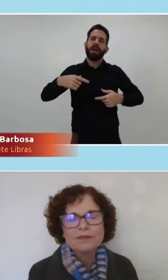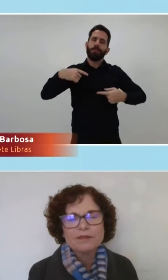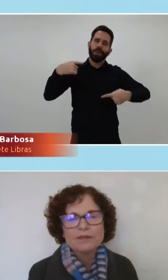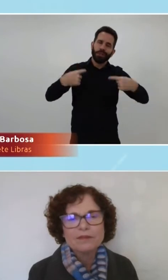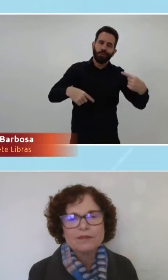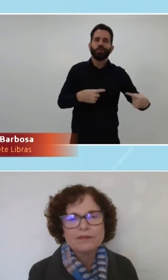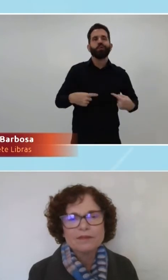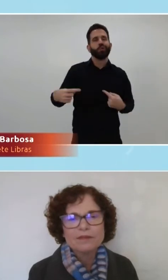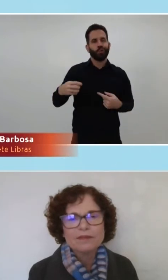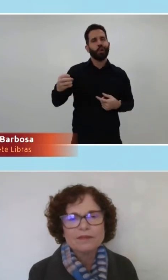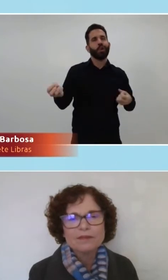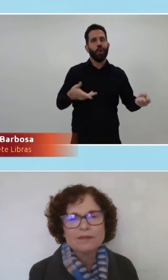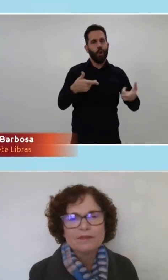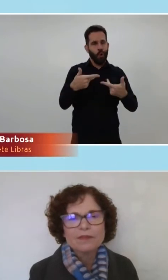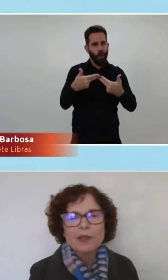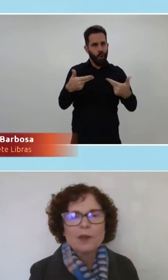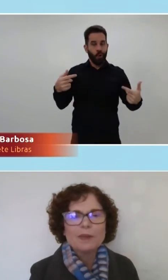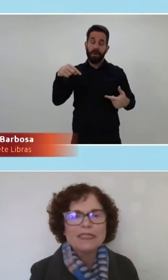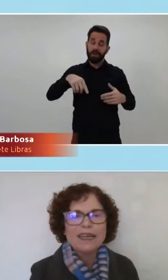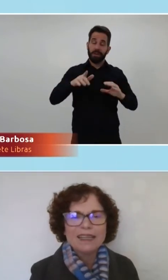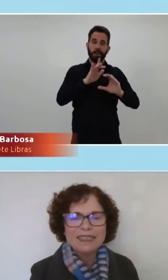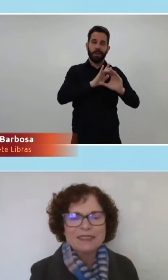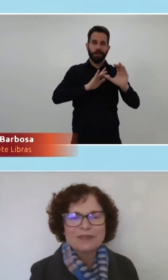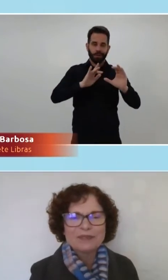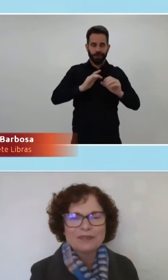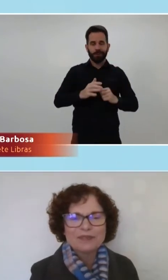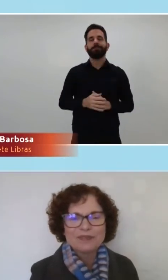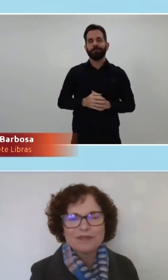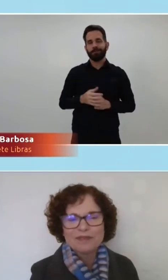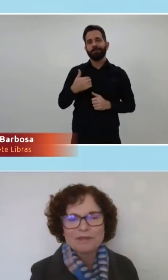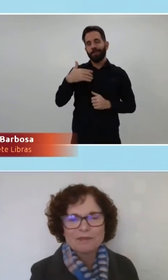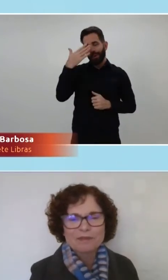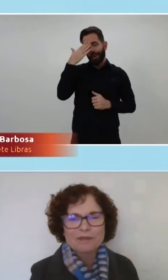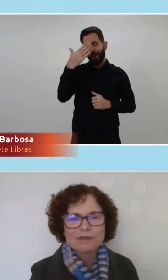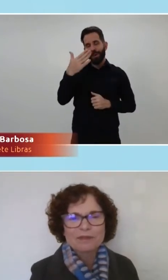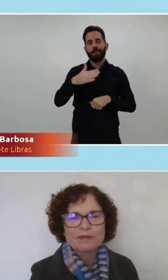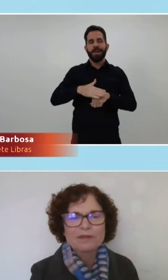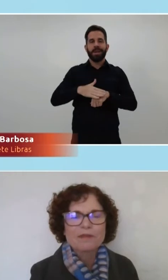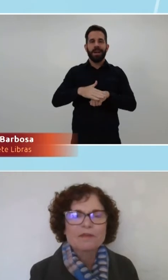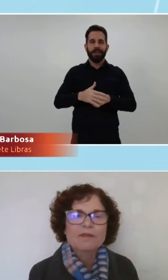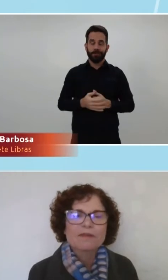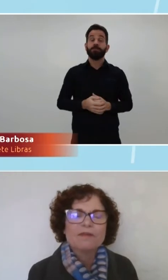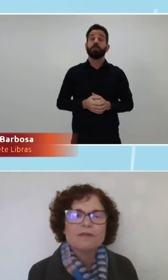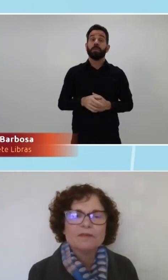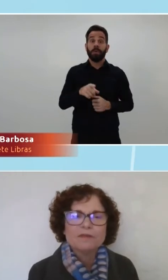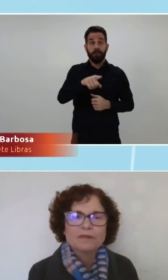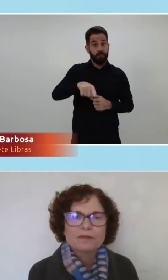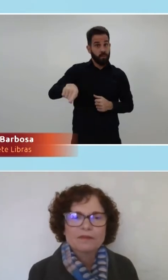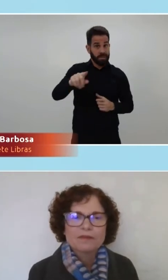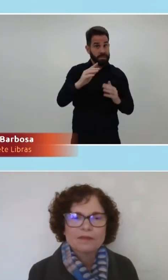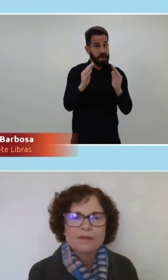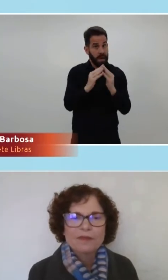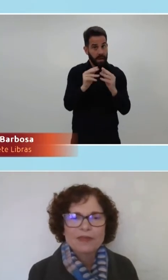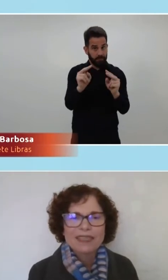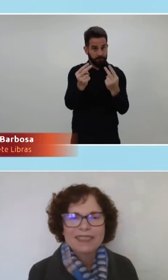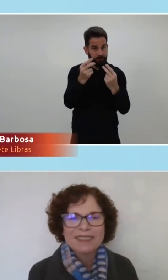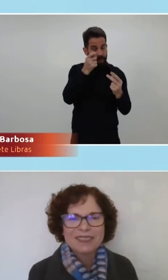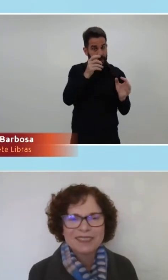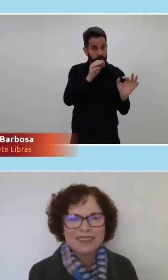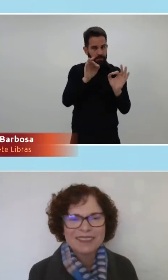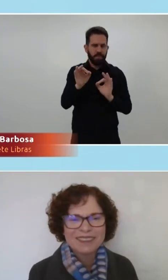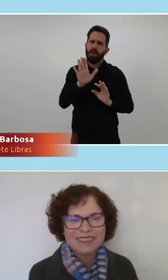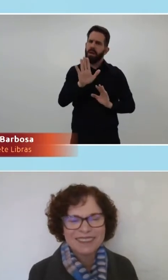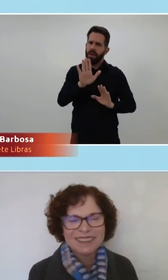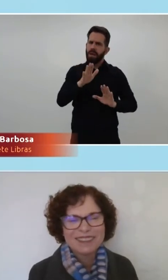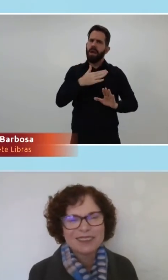assunto tão importante aqui no Conexões. Obrigada. Muito obrigada. E você que está aí nos acompanhando, calma que o programa não